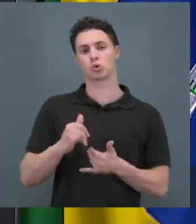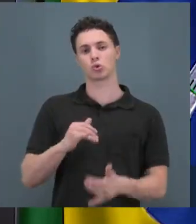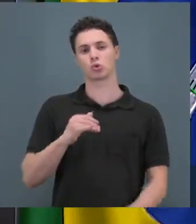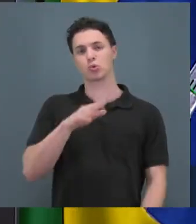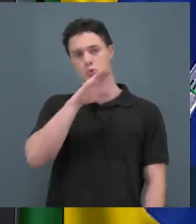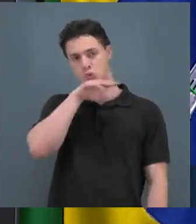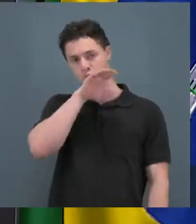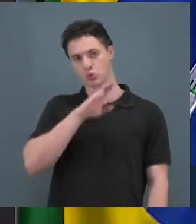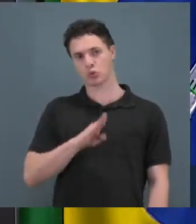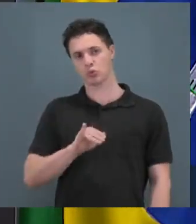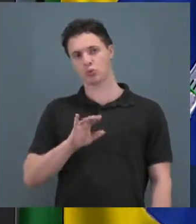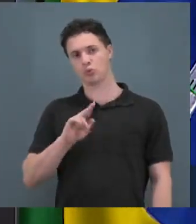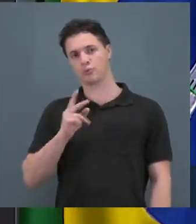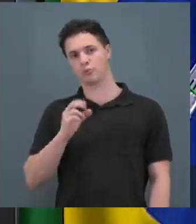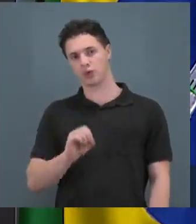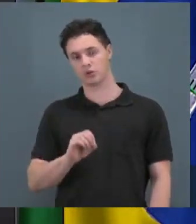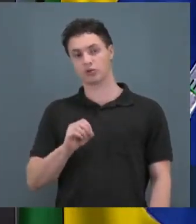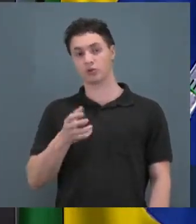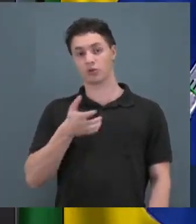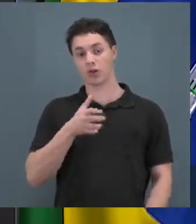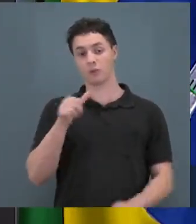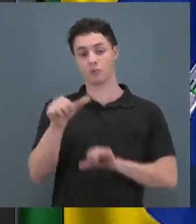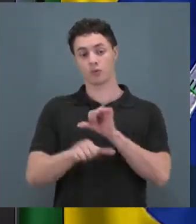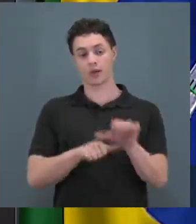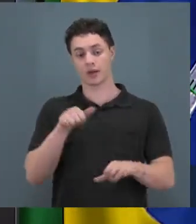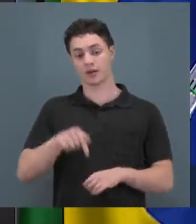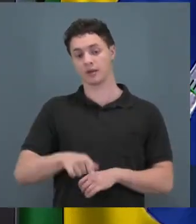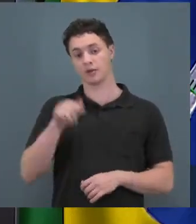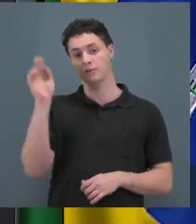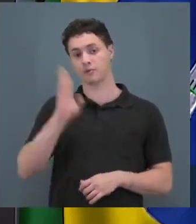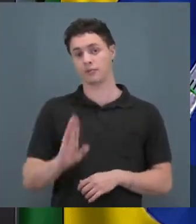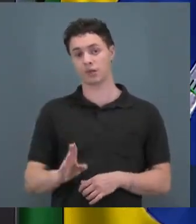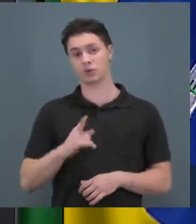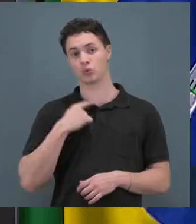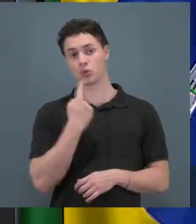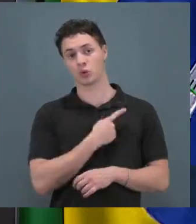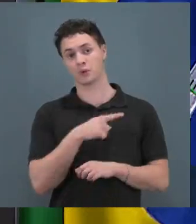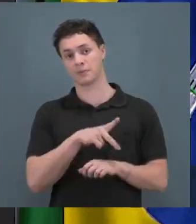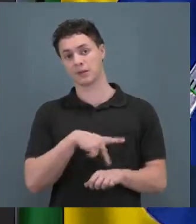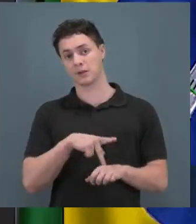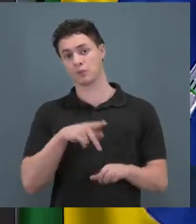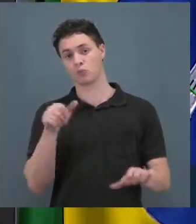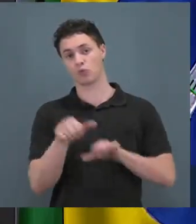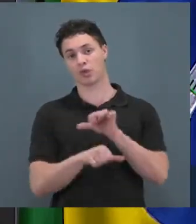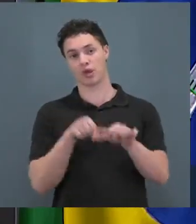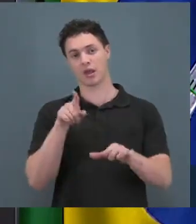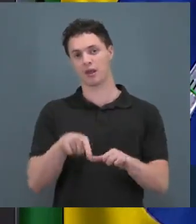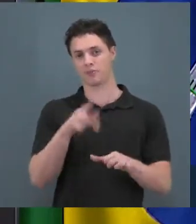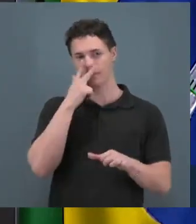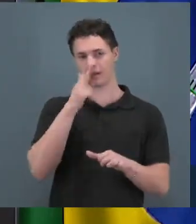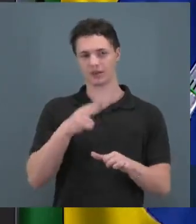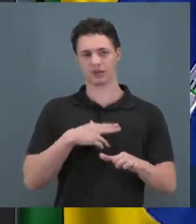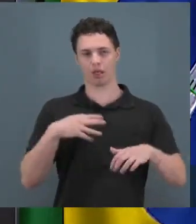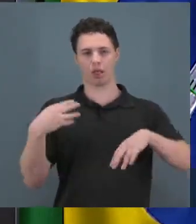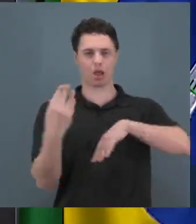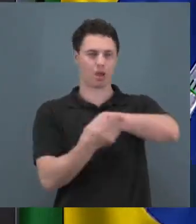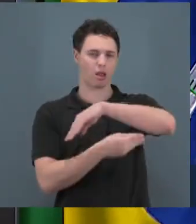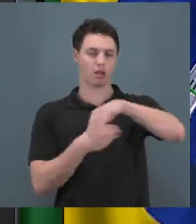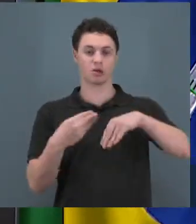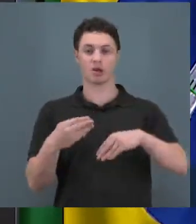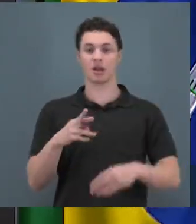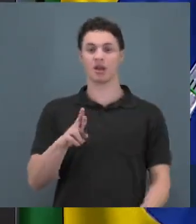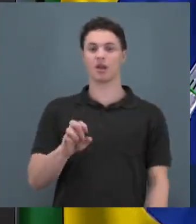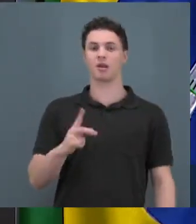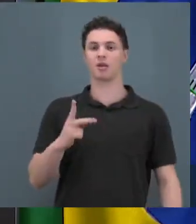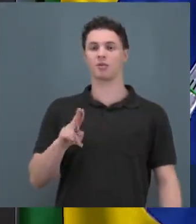Querem transformar o Brasil, o nosso país, numa verdadeira república da jogatina.